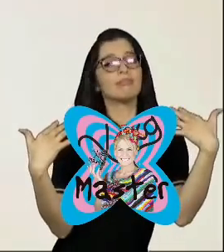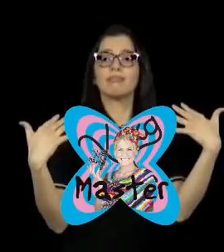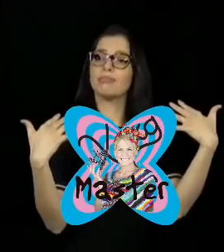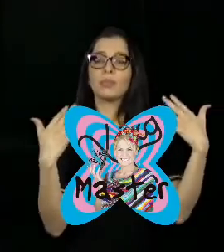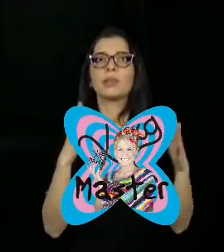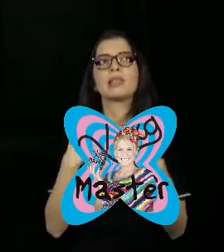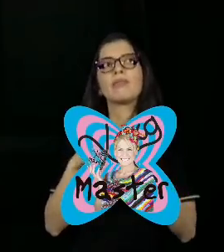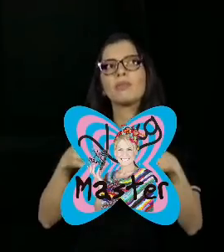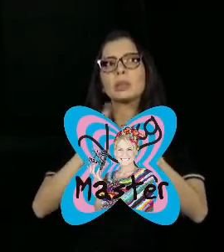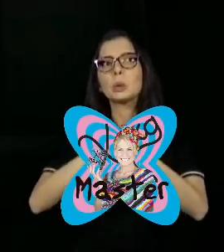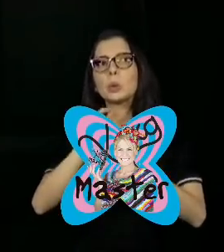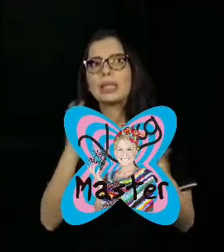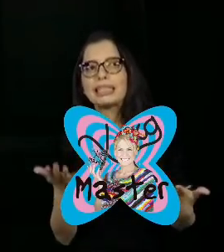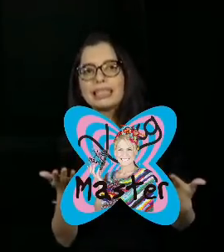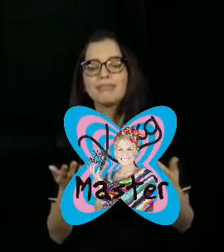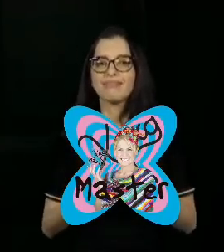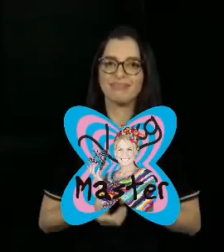como